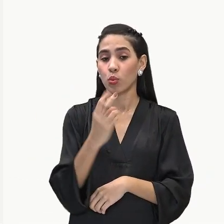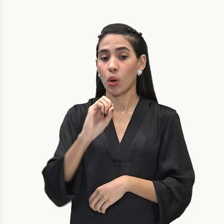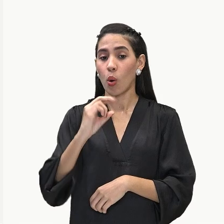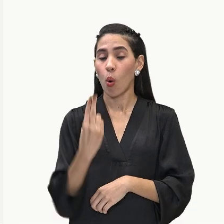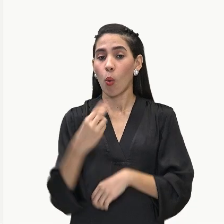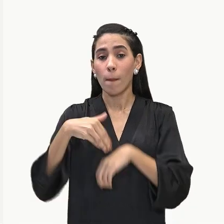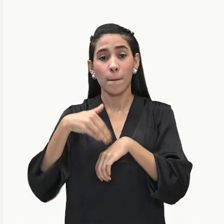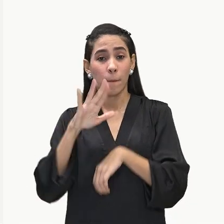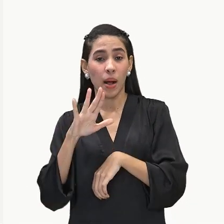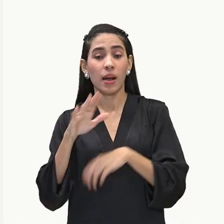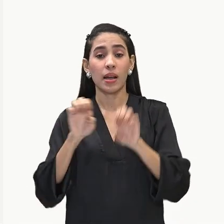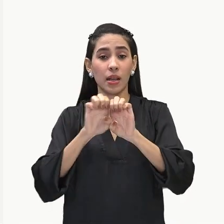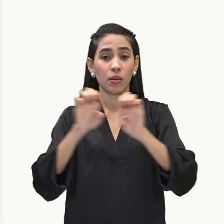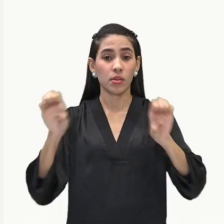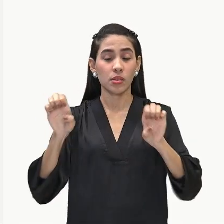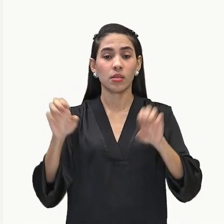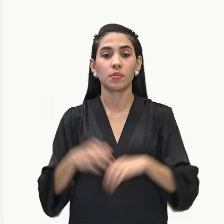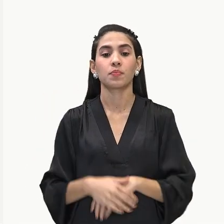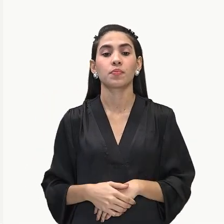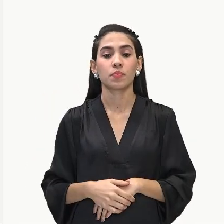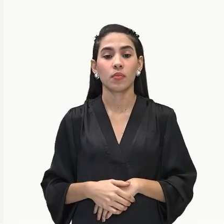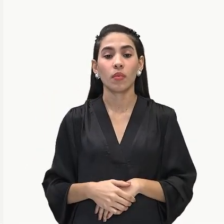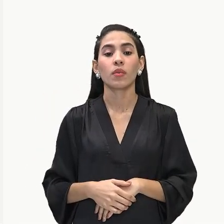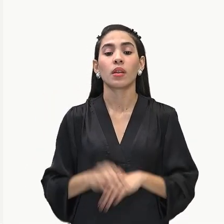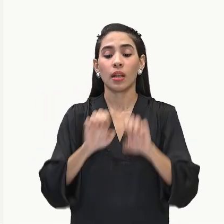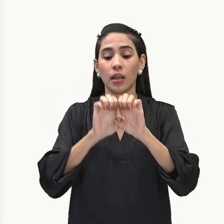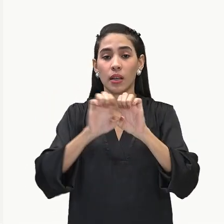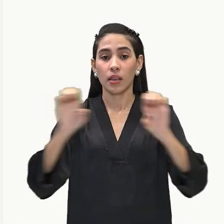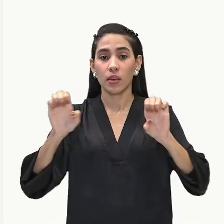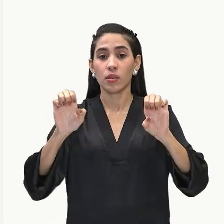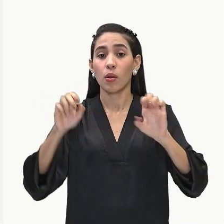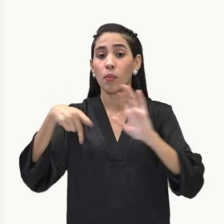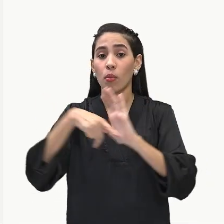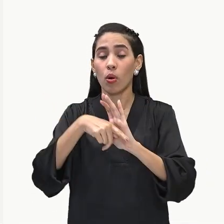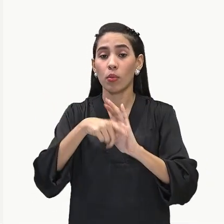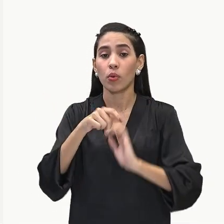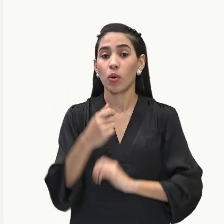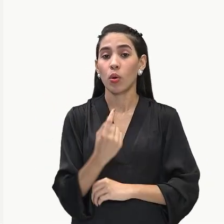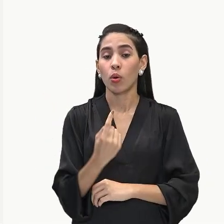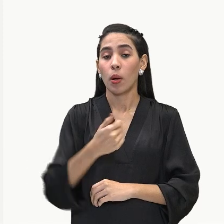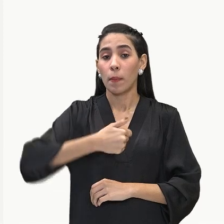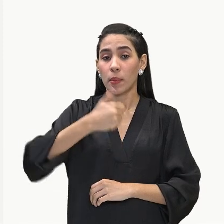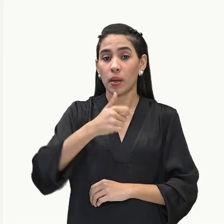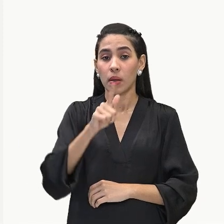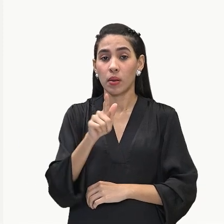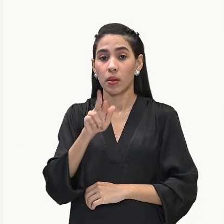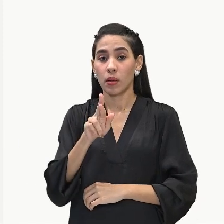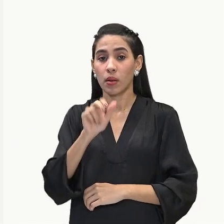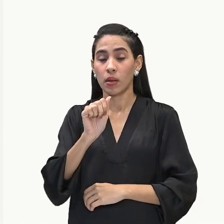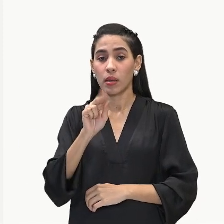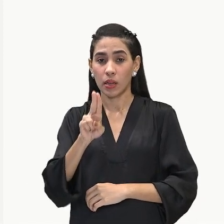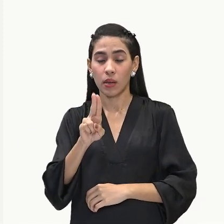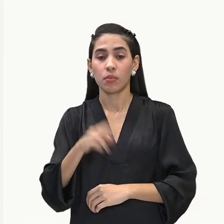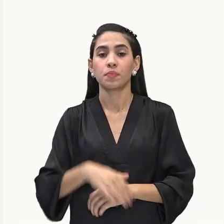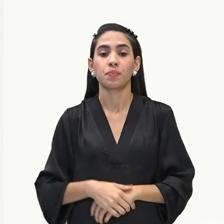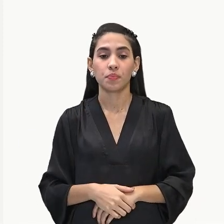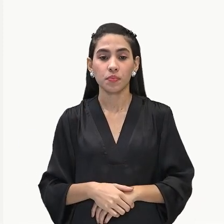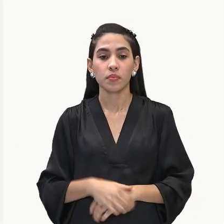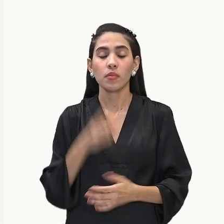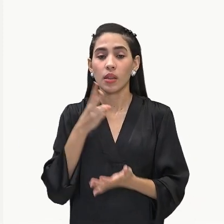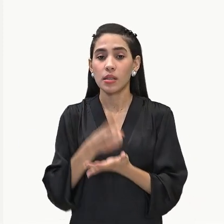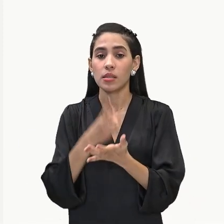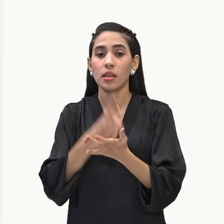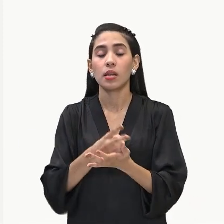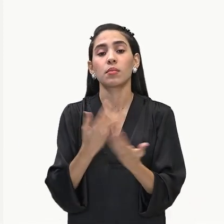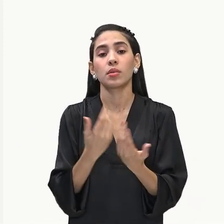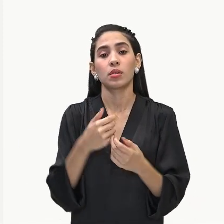onde cada equação é de primeiro grau. Está aqui a característica, ok? Sempre teremos ali duas ou